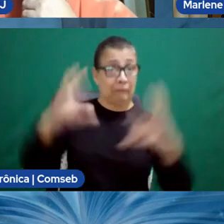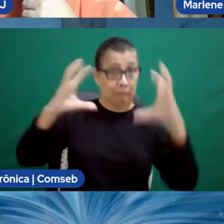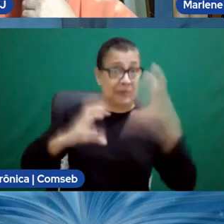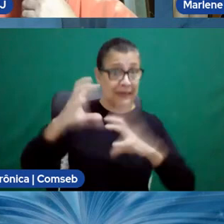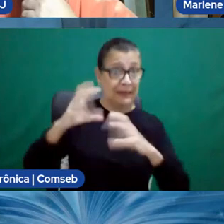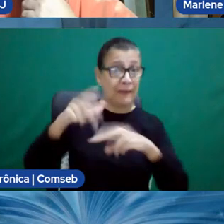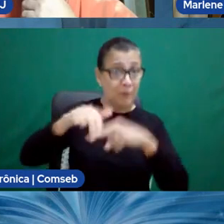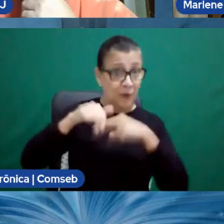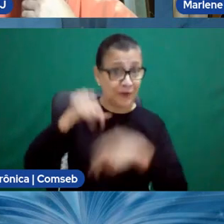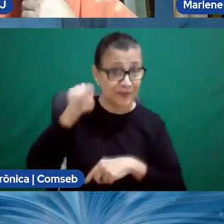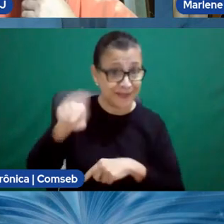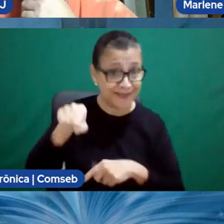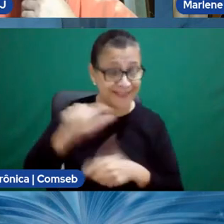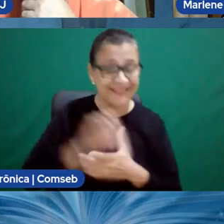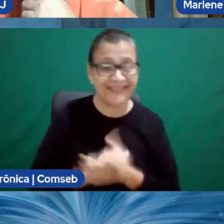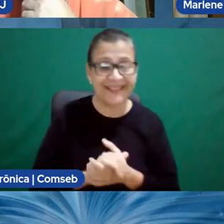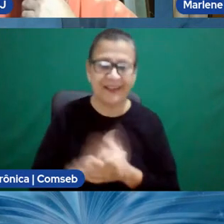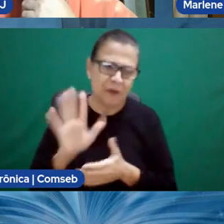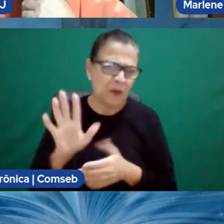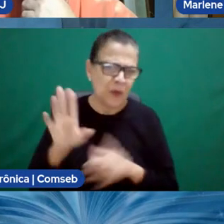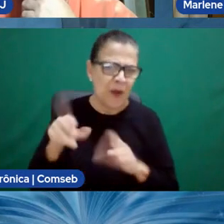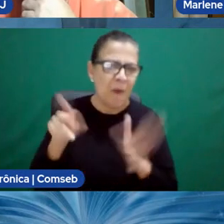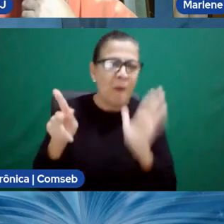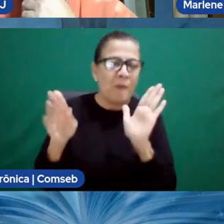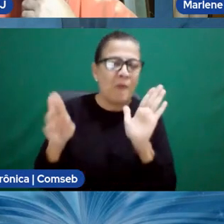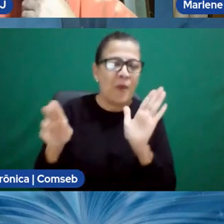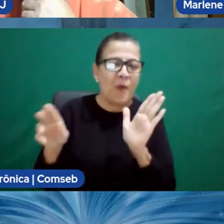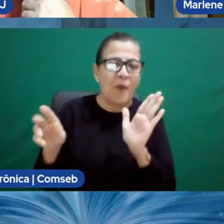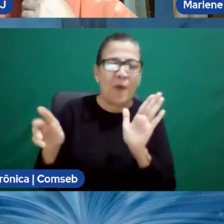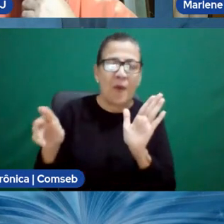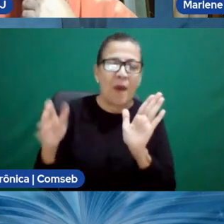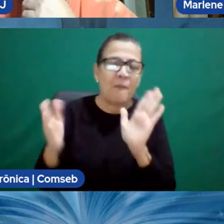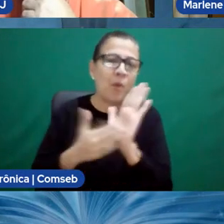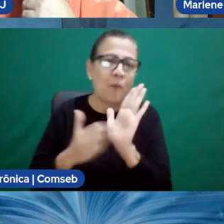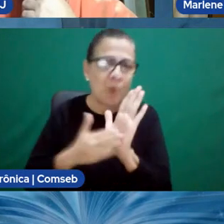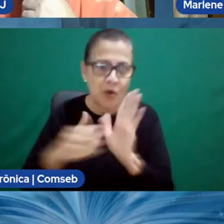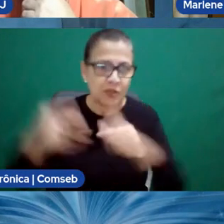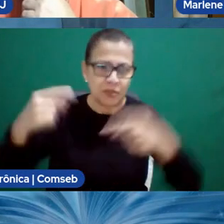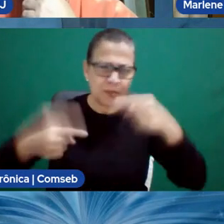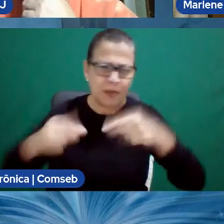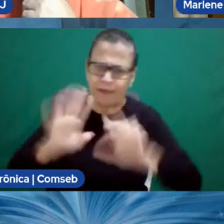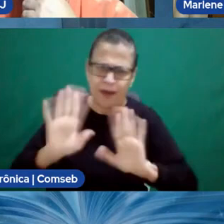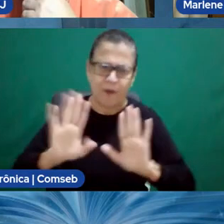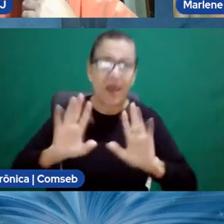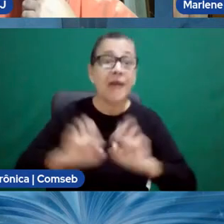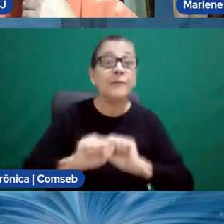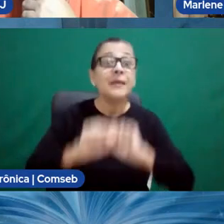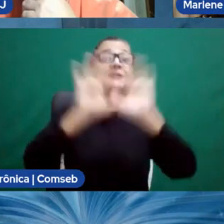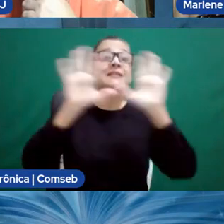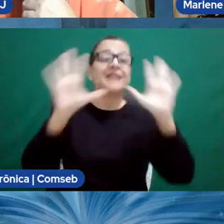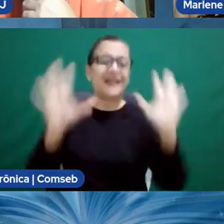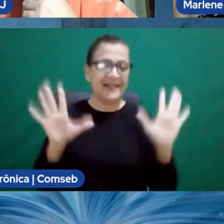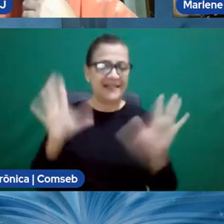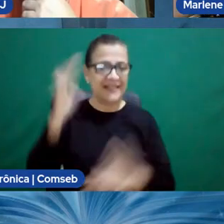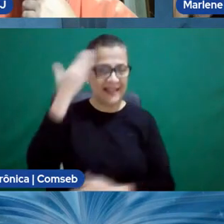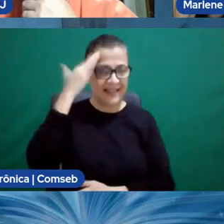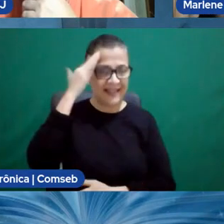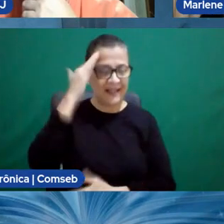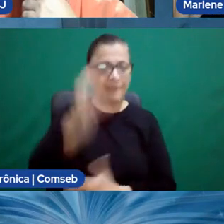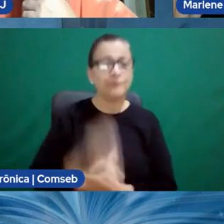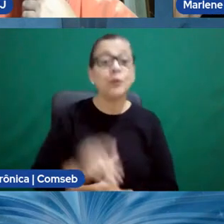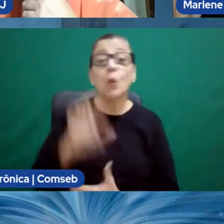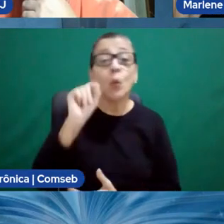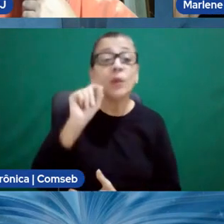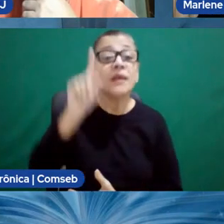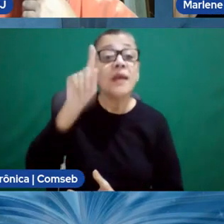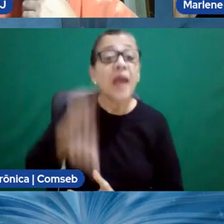Não com esse propósito, acho, nós queremos trazer o assunto para esclarecer, para poder entender o que seria